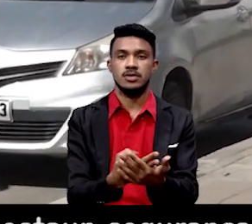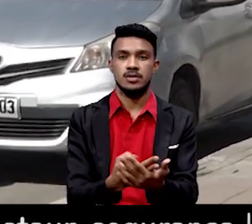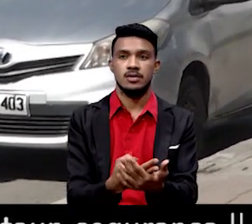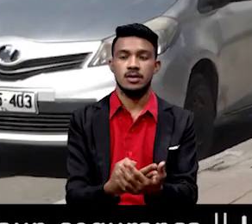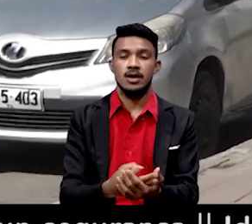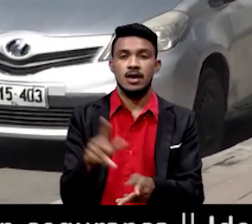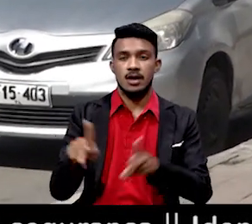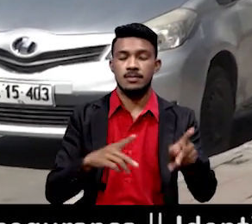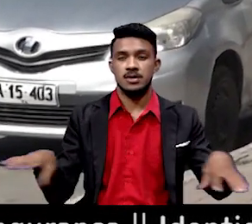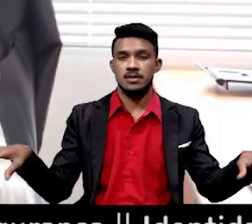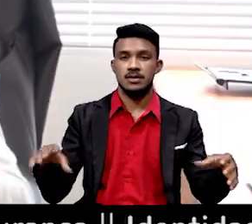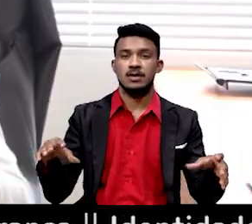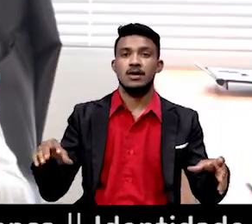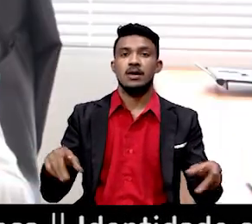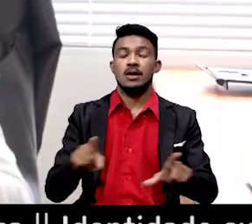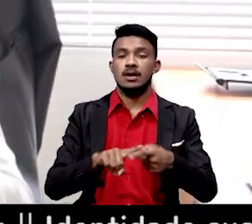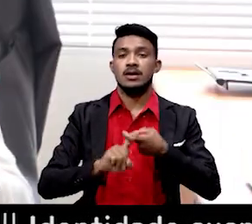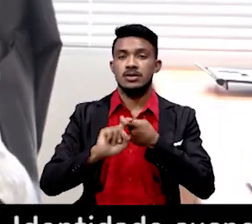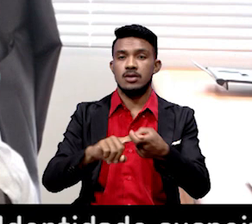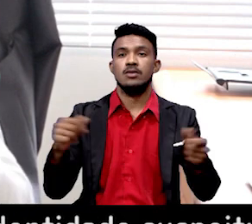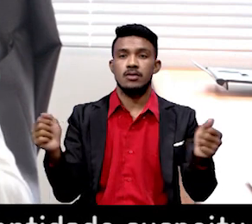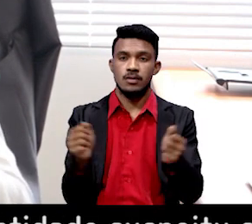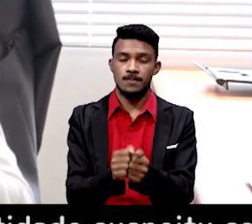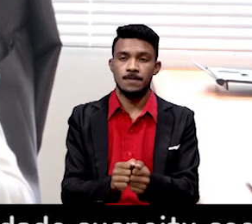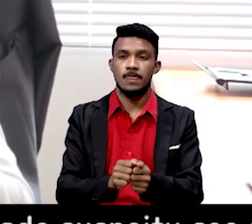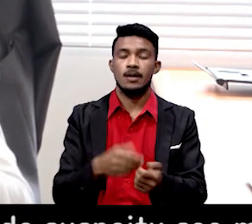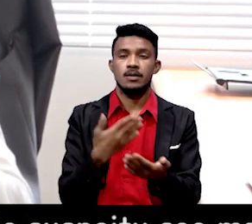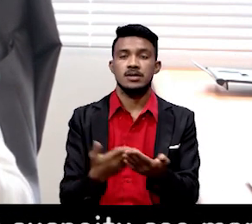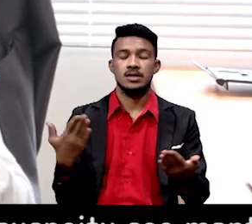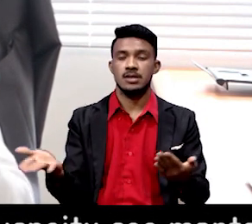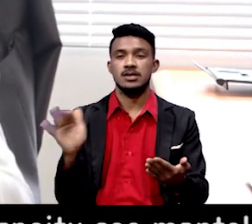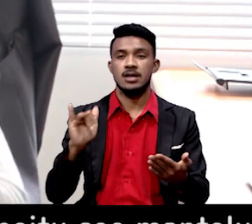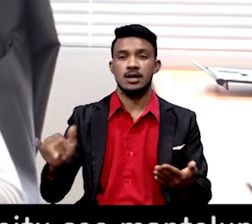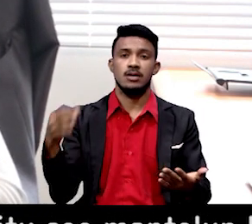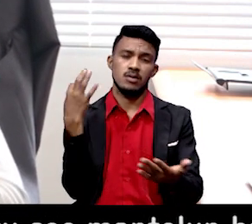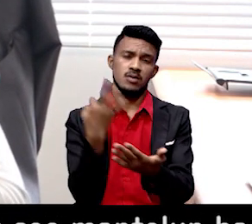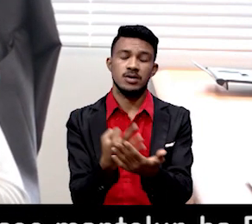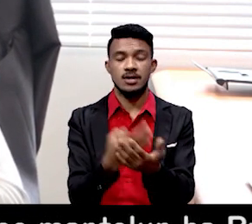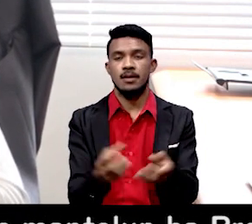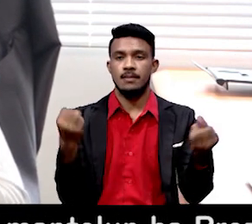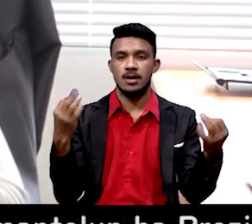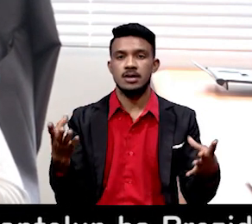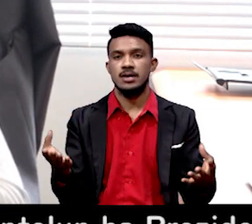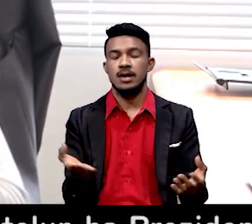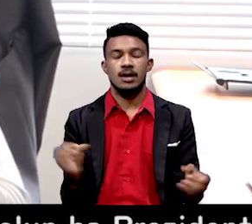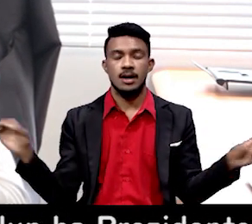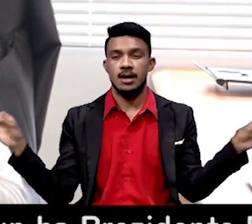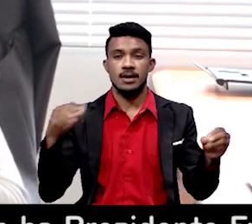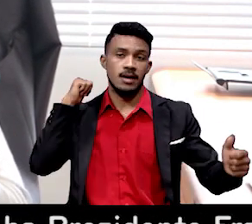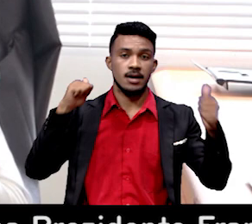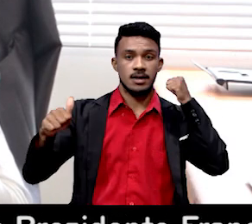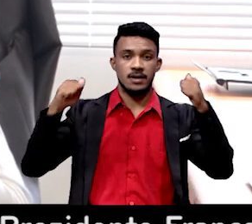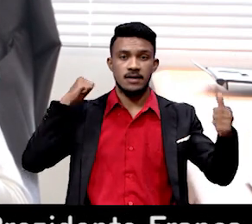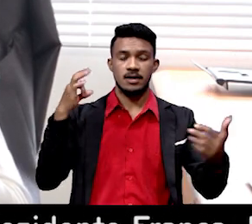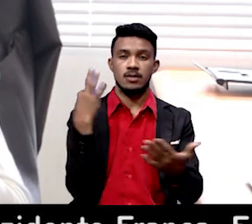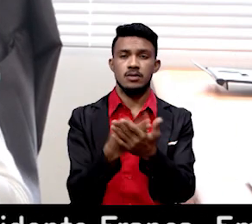trabalhador ser lhe ligação operacional né o custo não pode ter então se lá atividade rendimento